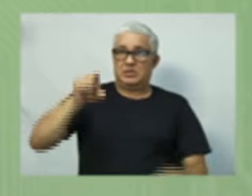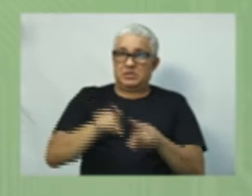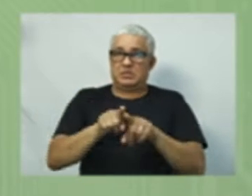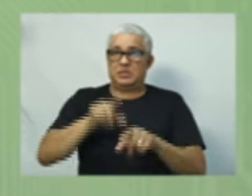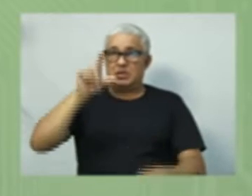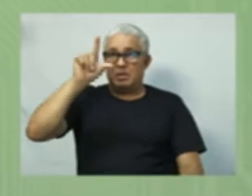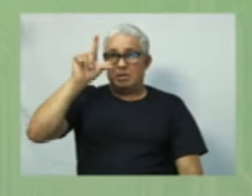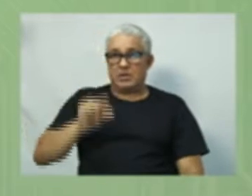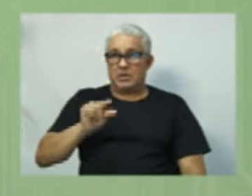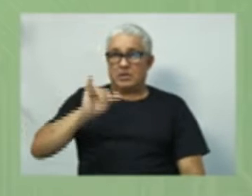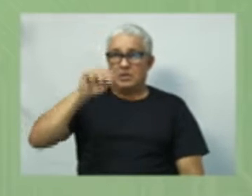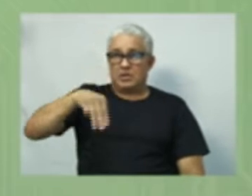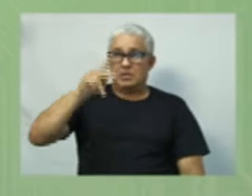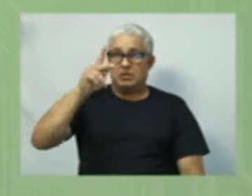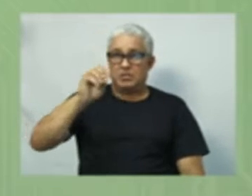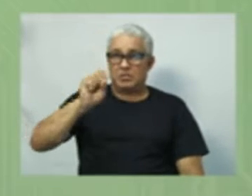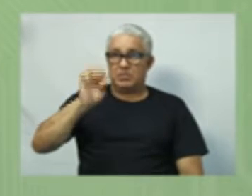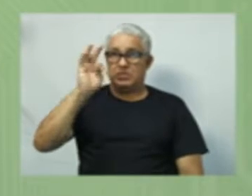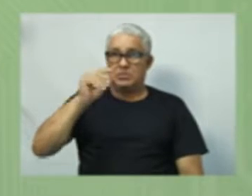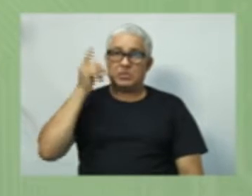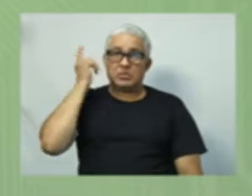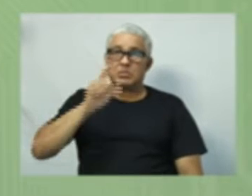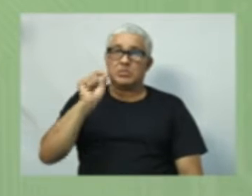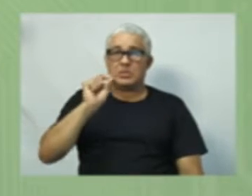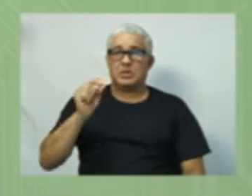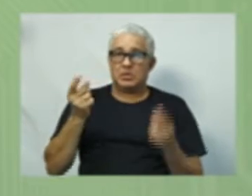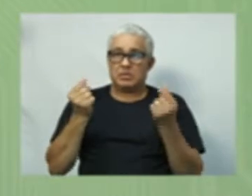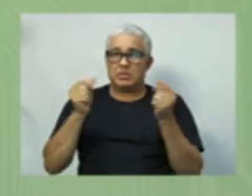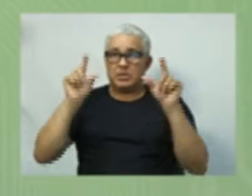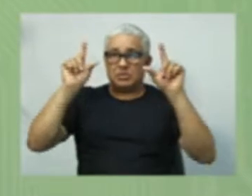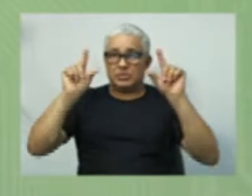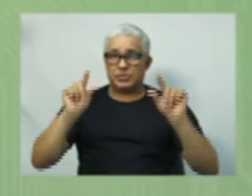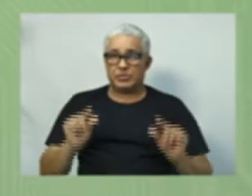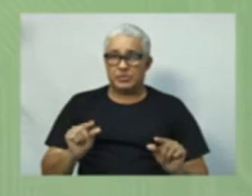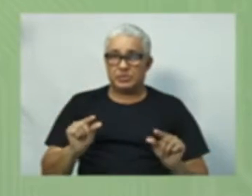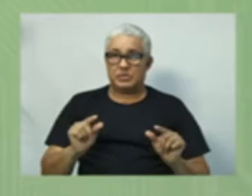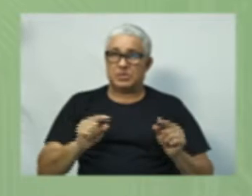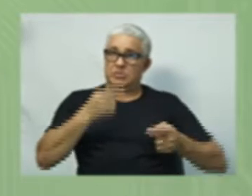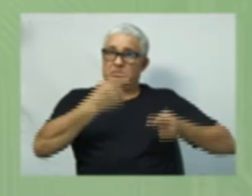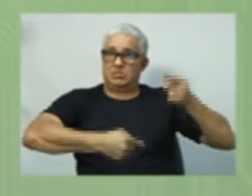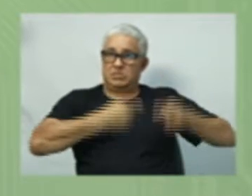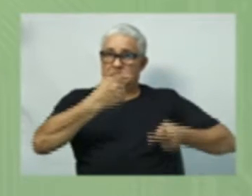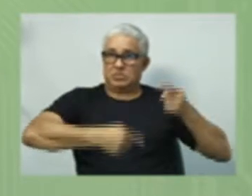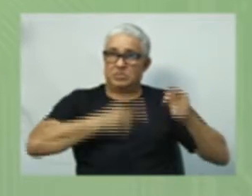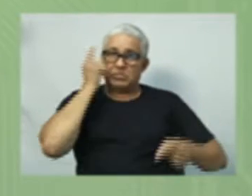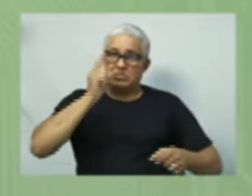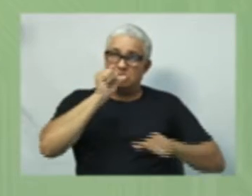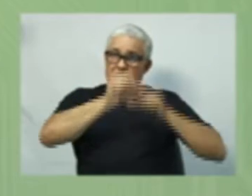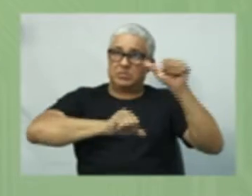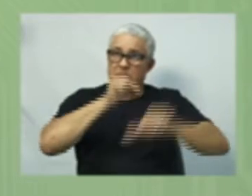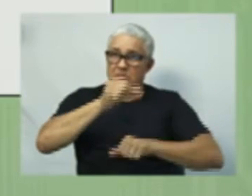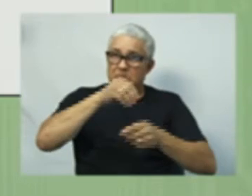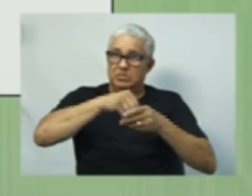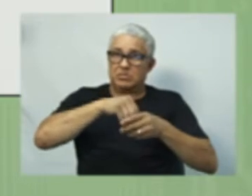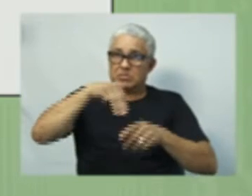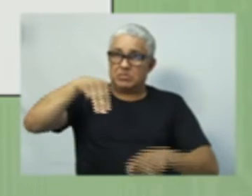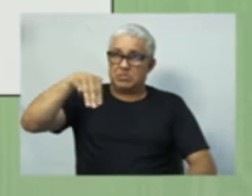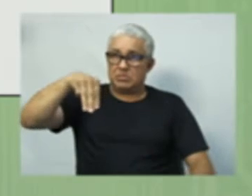quê? Reduzir seus preços e se tornar mais competitivo no mercado.